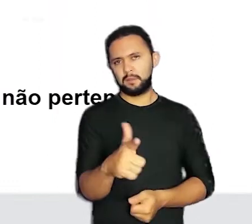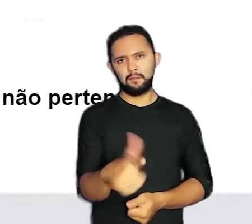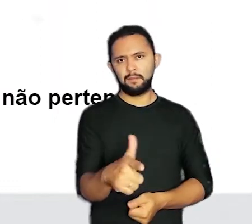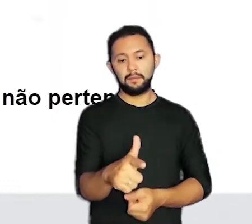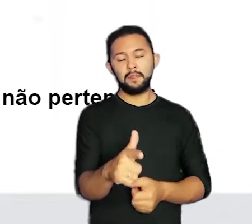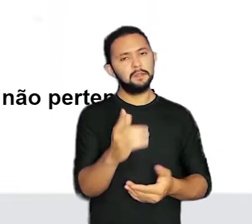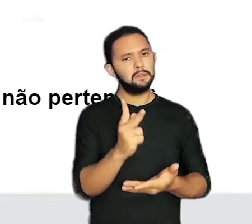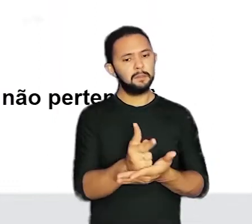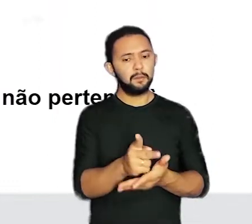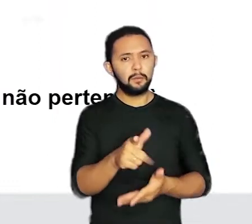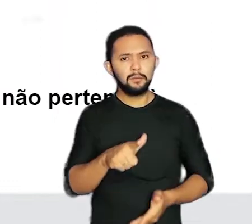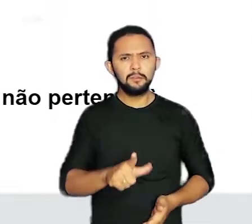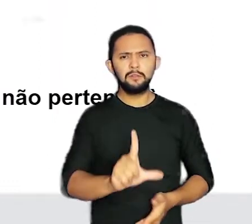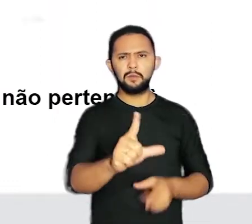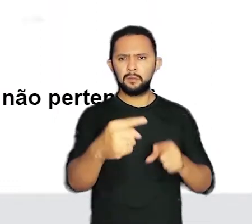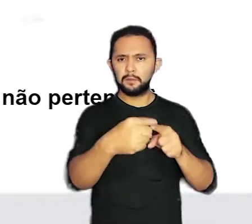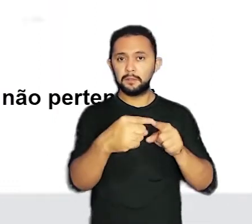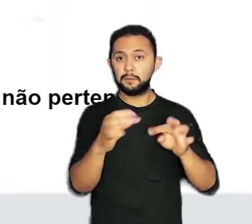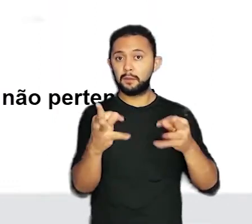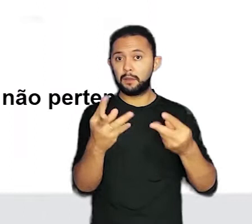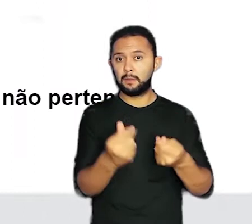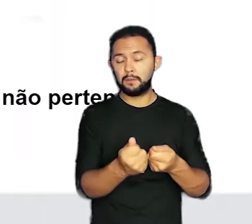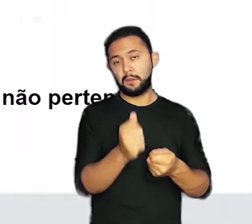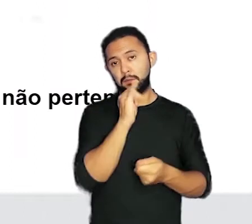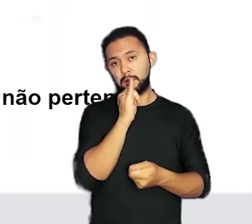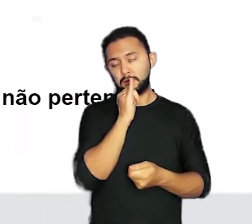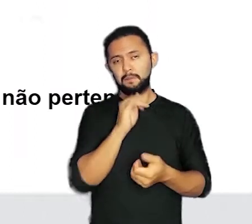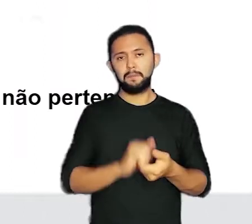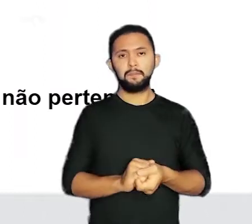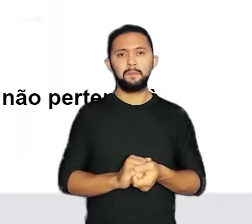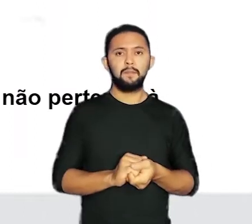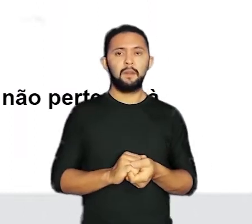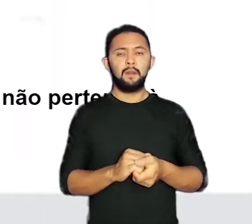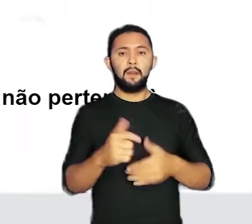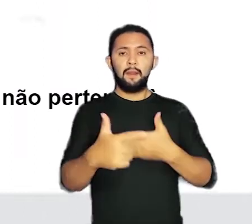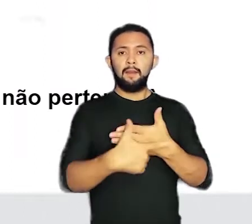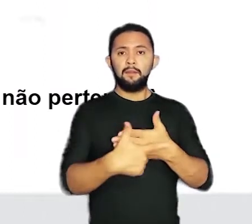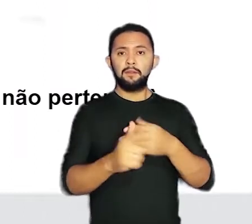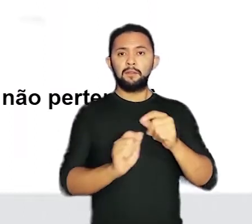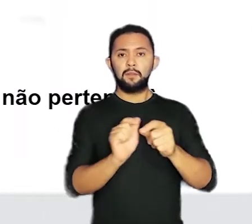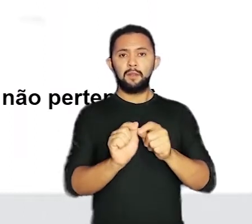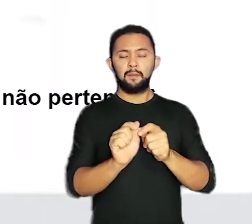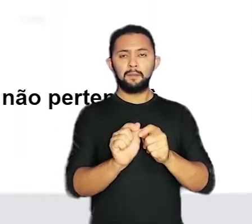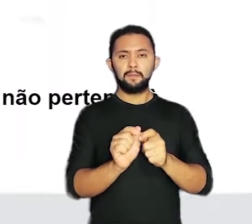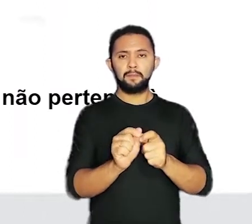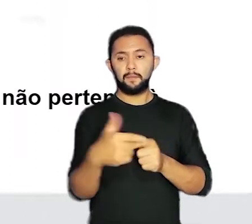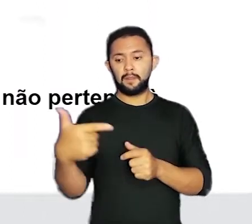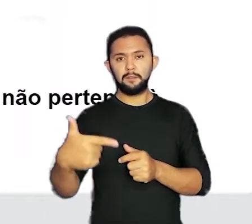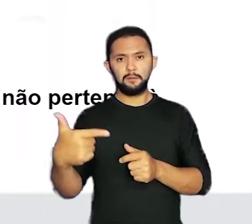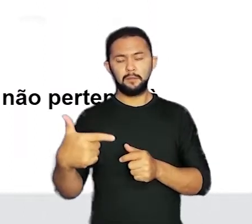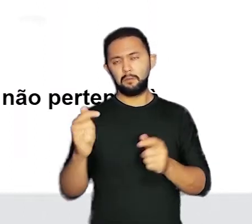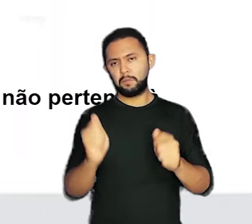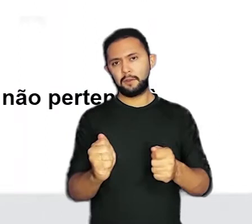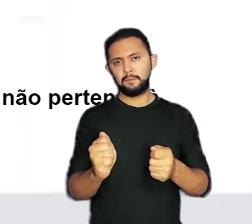de sentido e nem sintático, tá bom? Então, os termos acessórios, eles vão desempenhar uma função secundária, ou seja, que